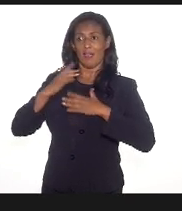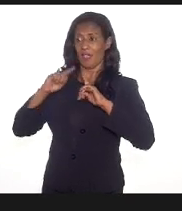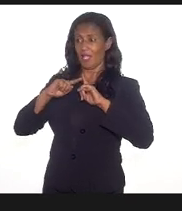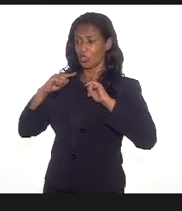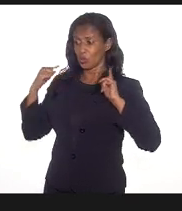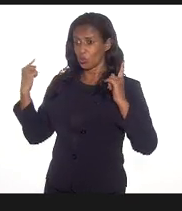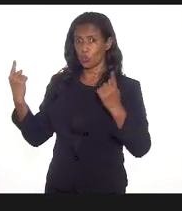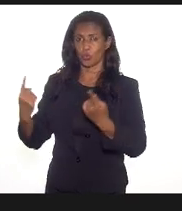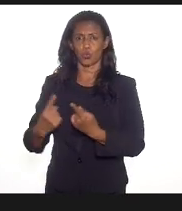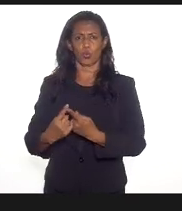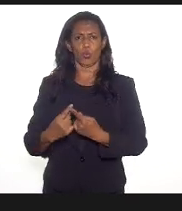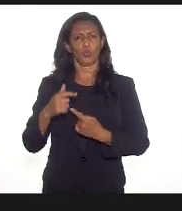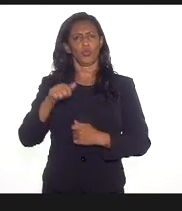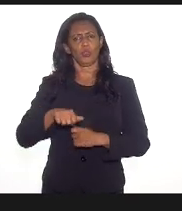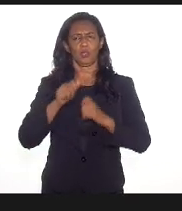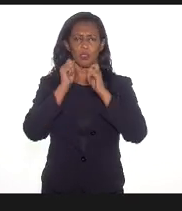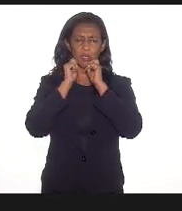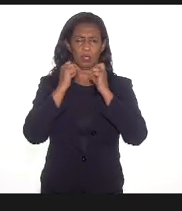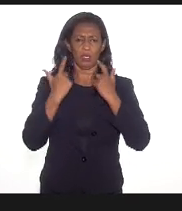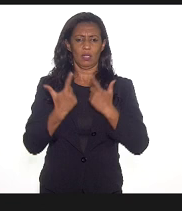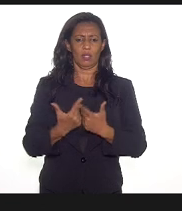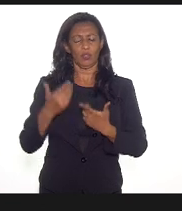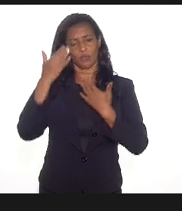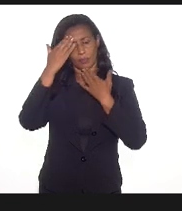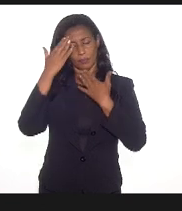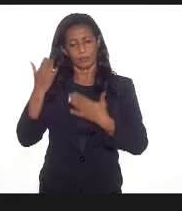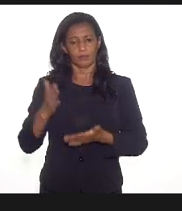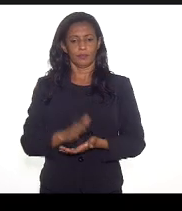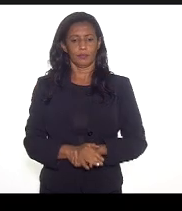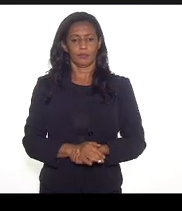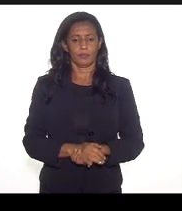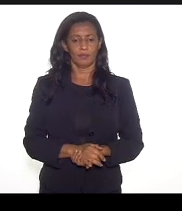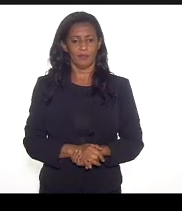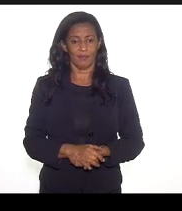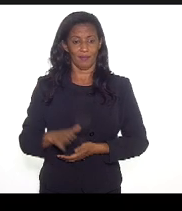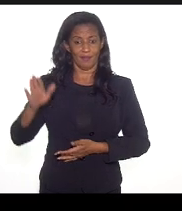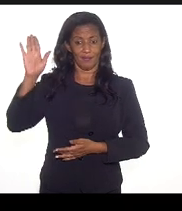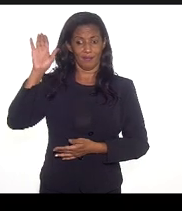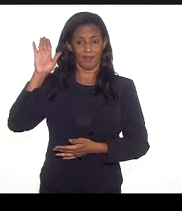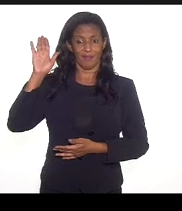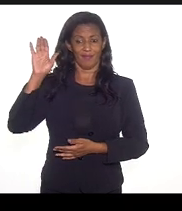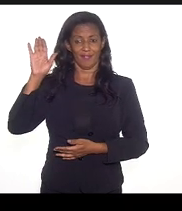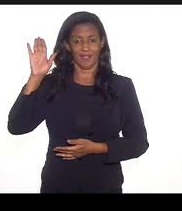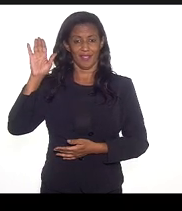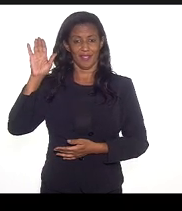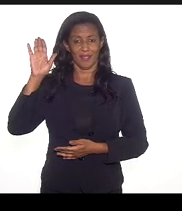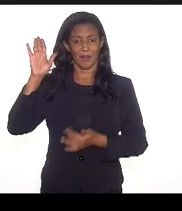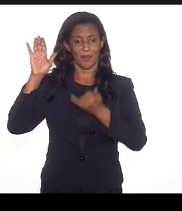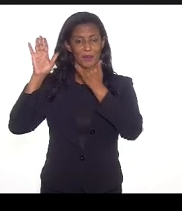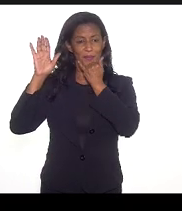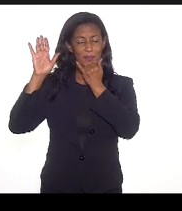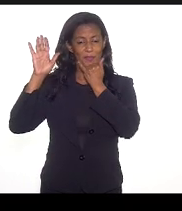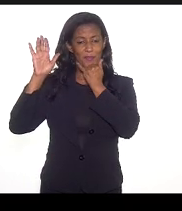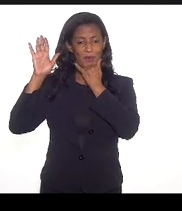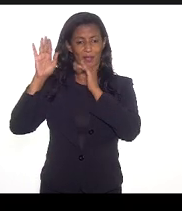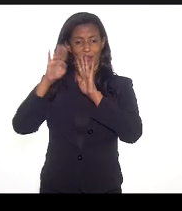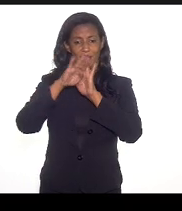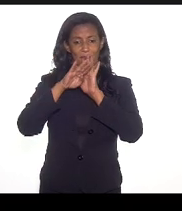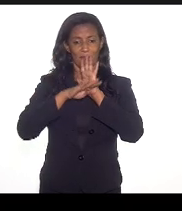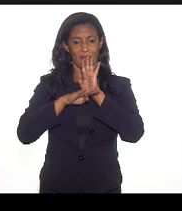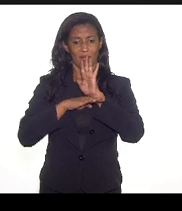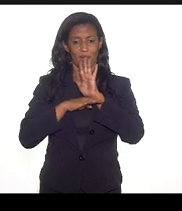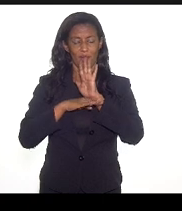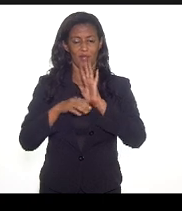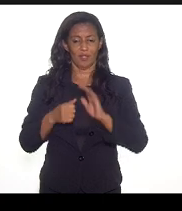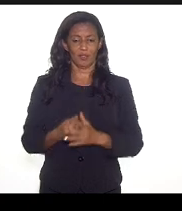dessa casa. Obrigada. Nada mais à venda. Presidente, ajude. Me perdoe, presidente, pela ordem. Declaração?